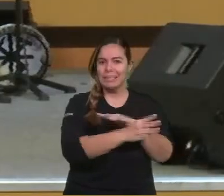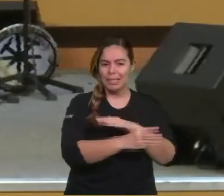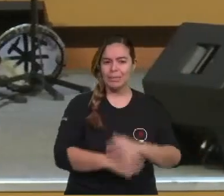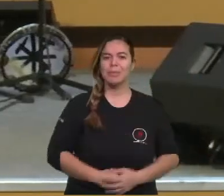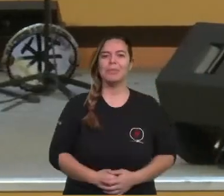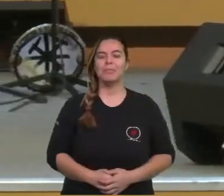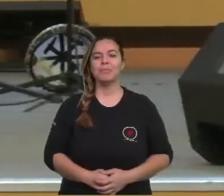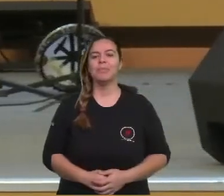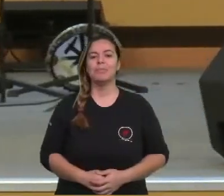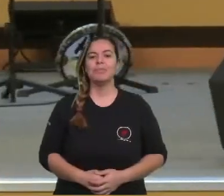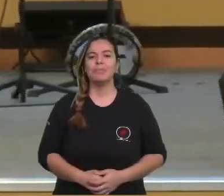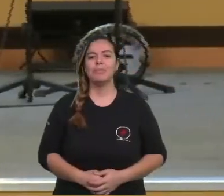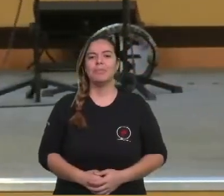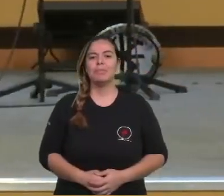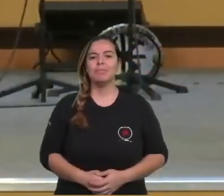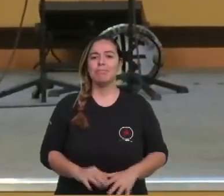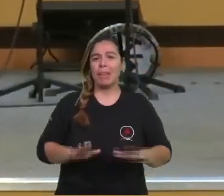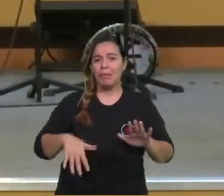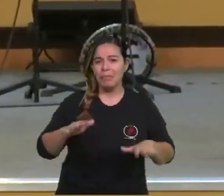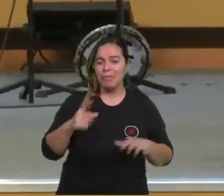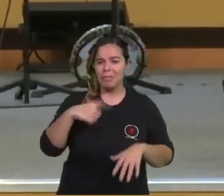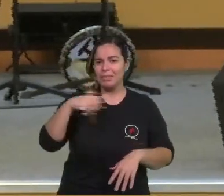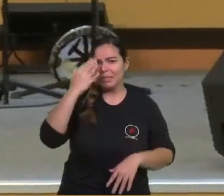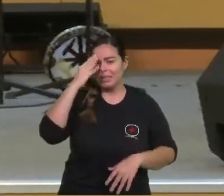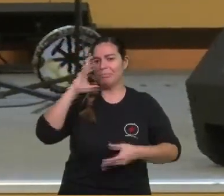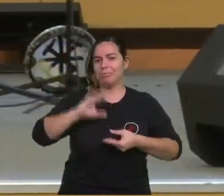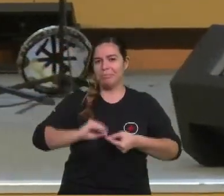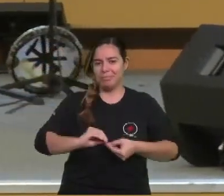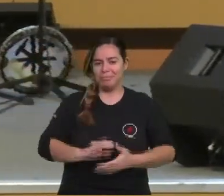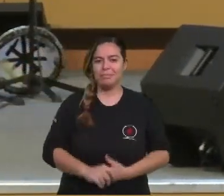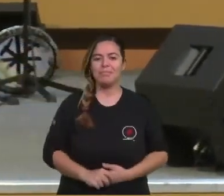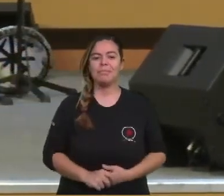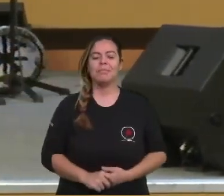né? Talvez você entenda de quem eu estou falando.